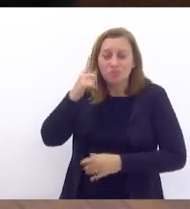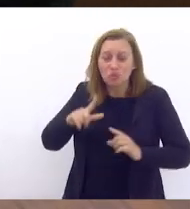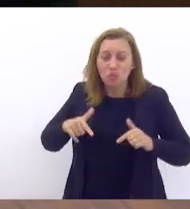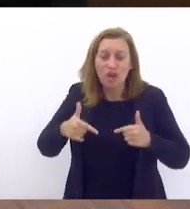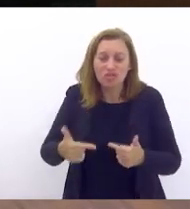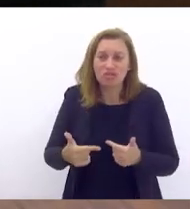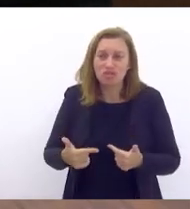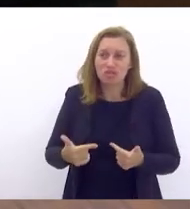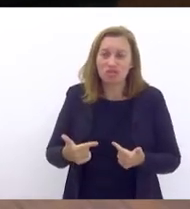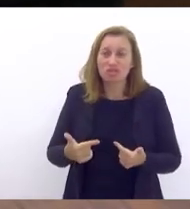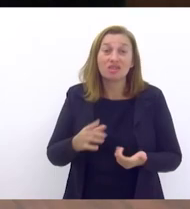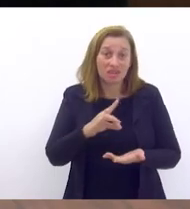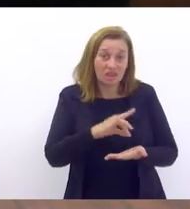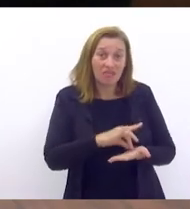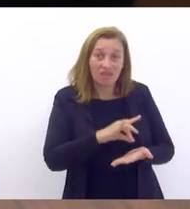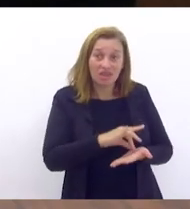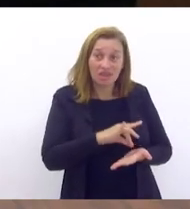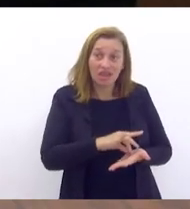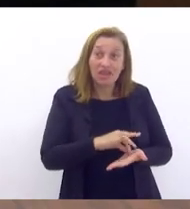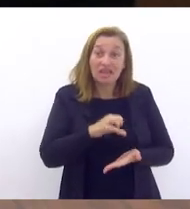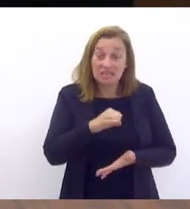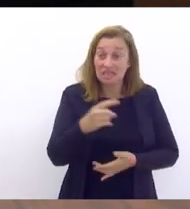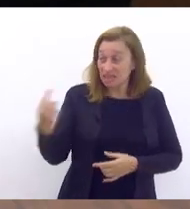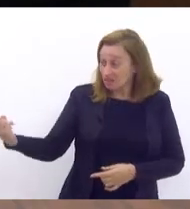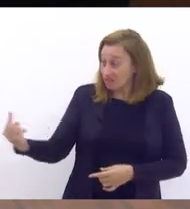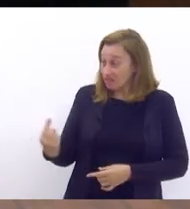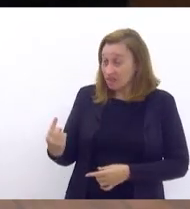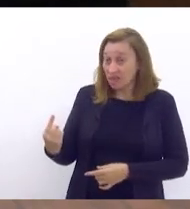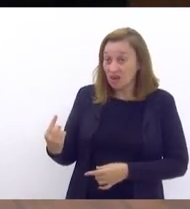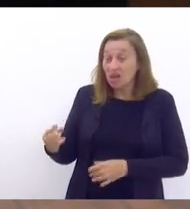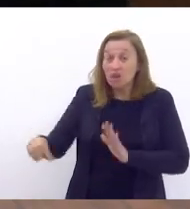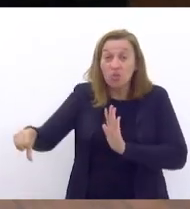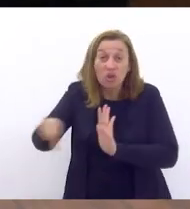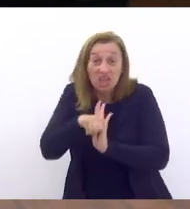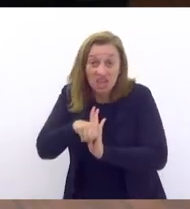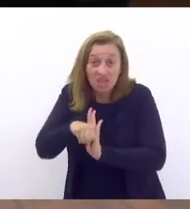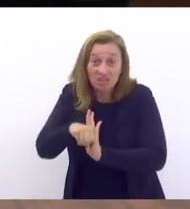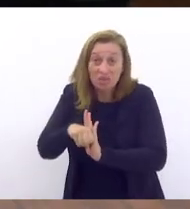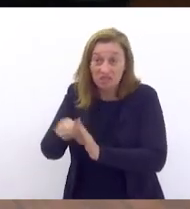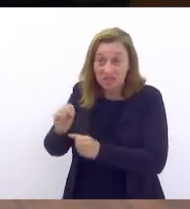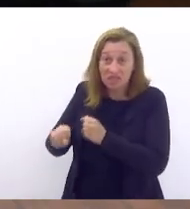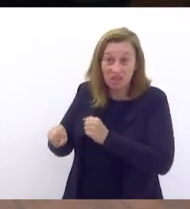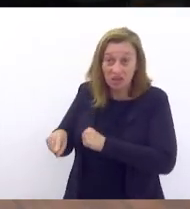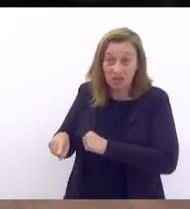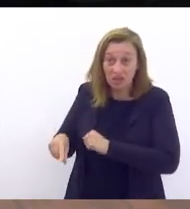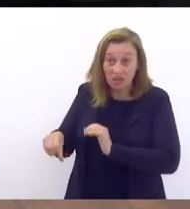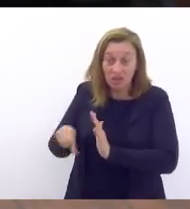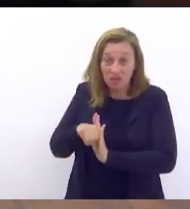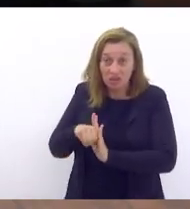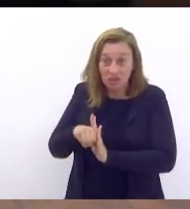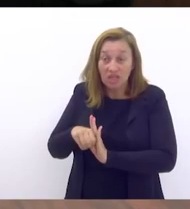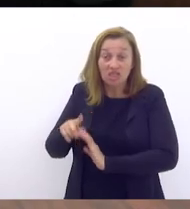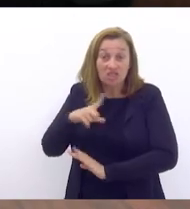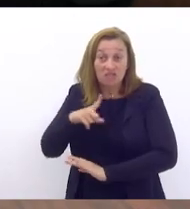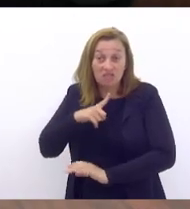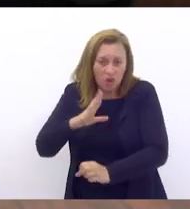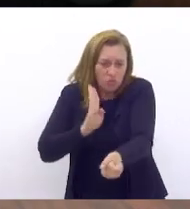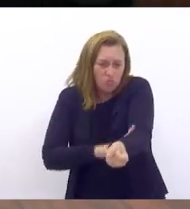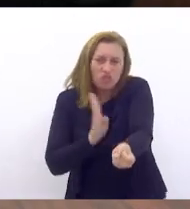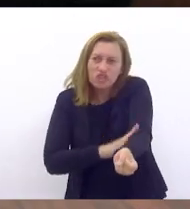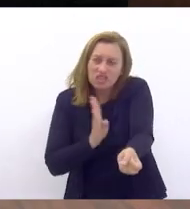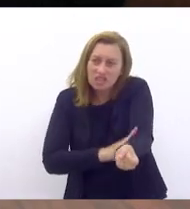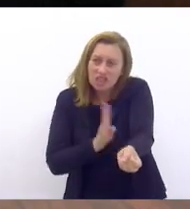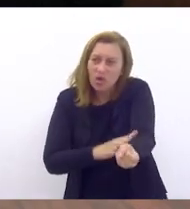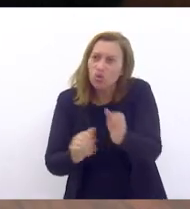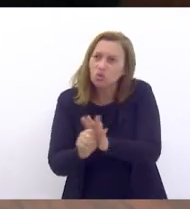atitudes. Tanto é verdade que se ele vier a cometer um crime e estiver sob o efeito de